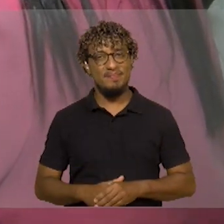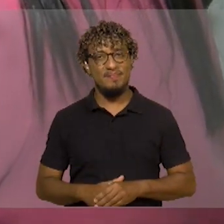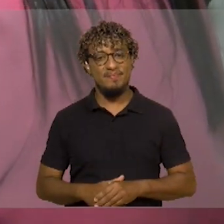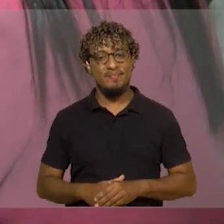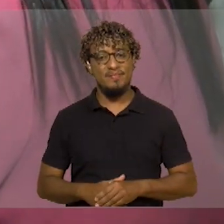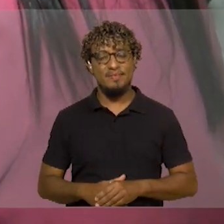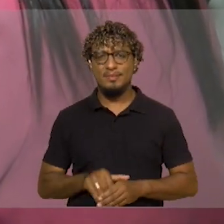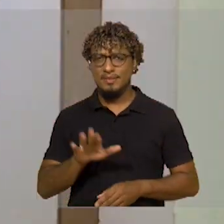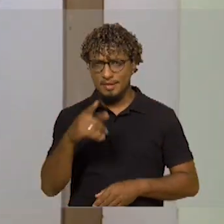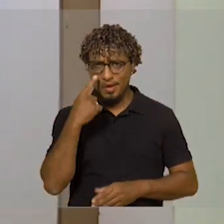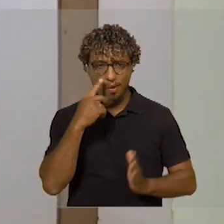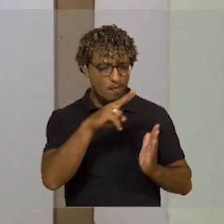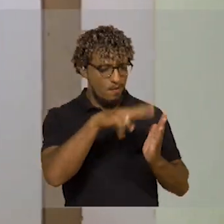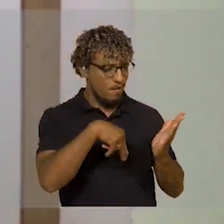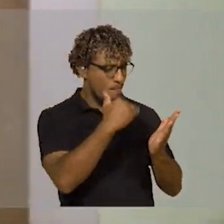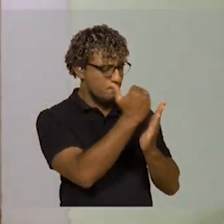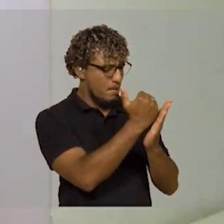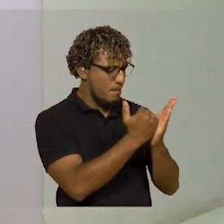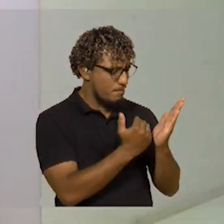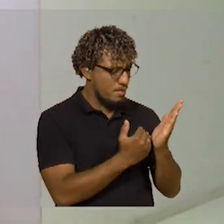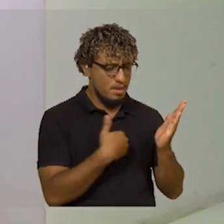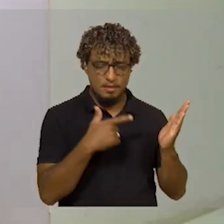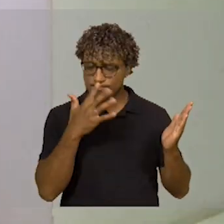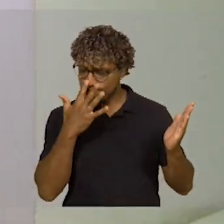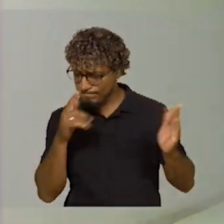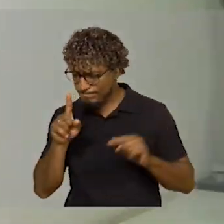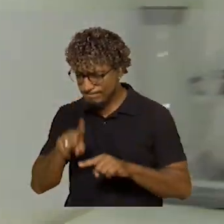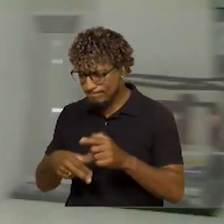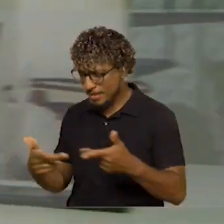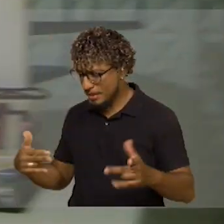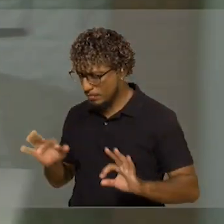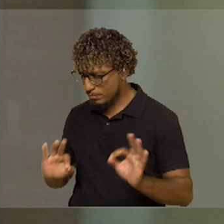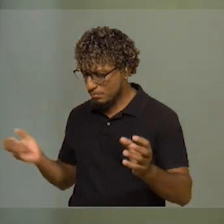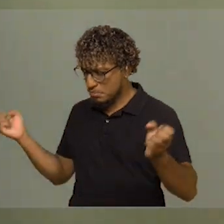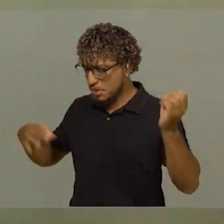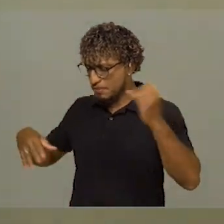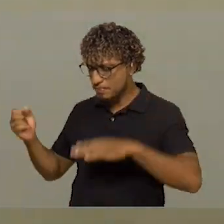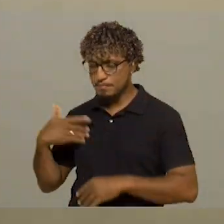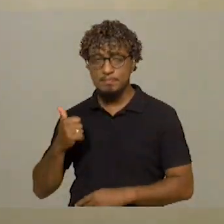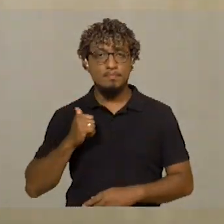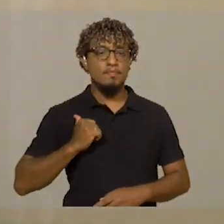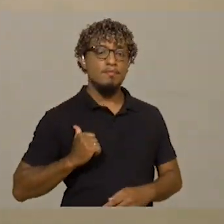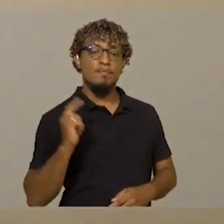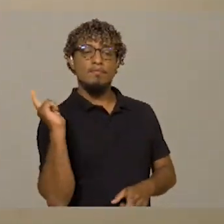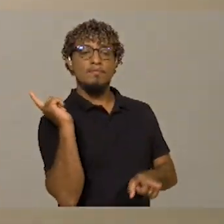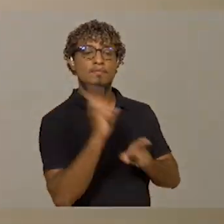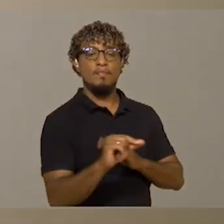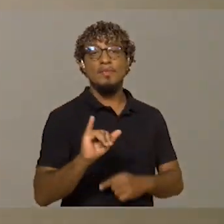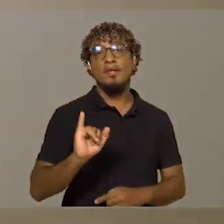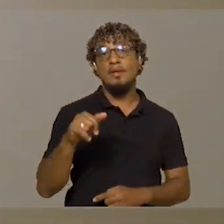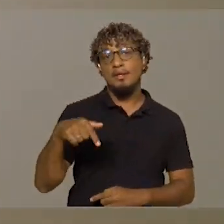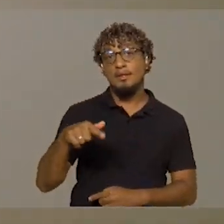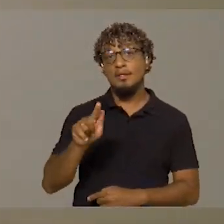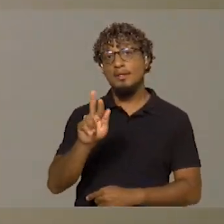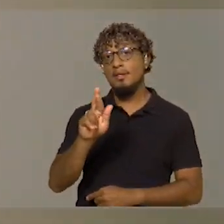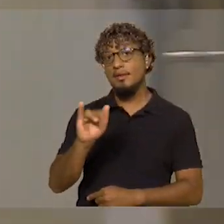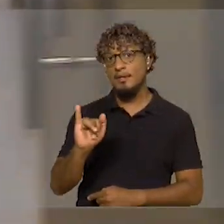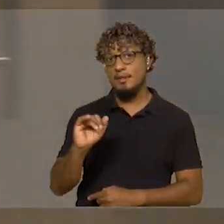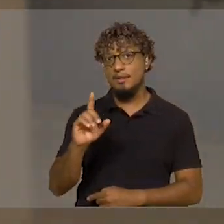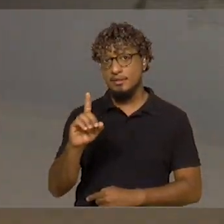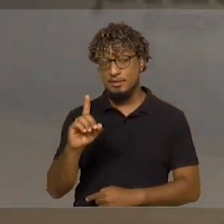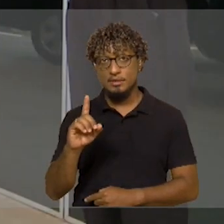uma lida rápida na pauta, uma conferida no material para sair e a Ingrid Souza está prontinha para mais